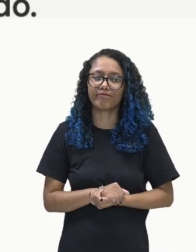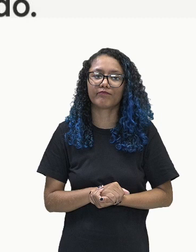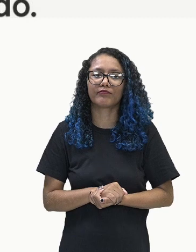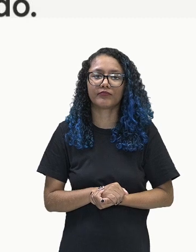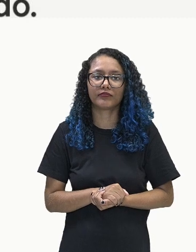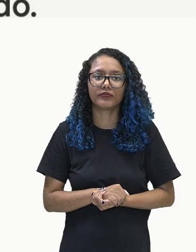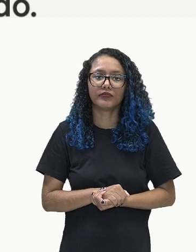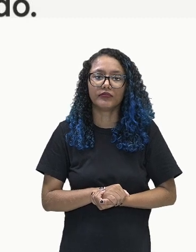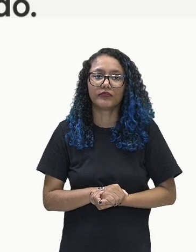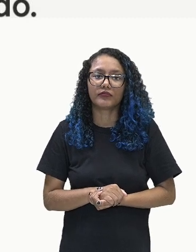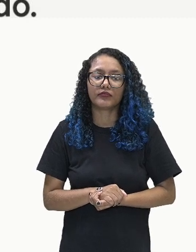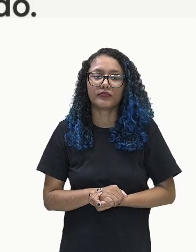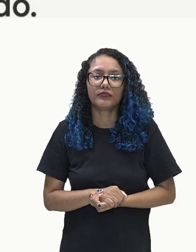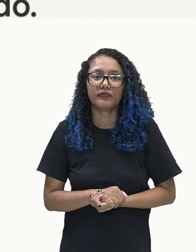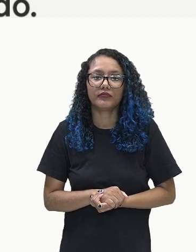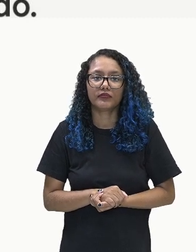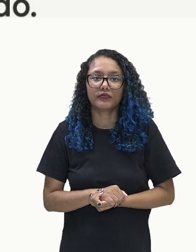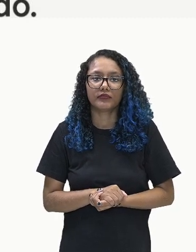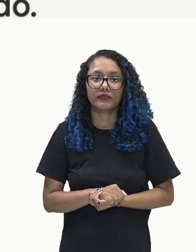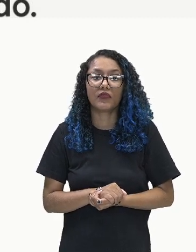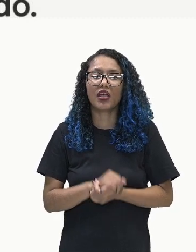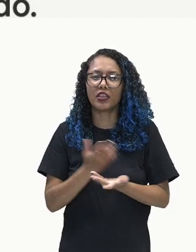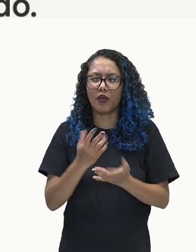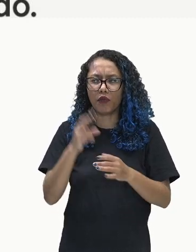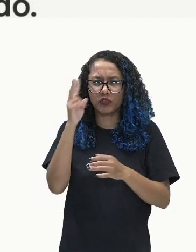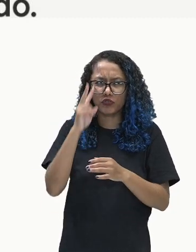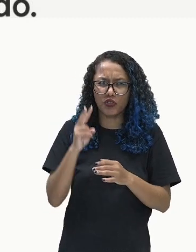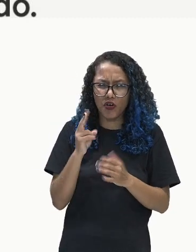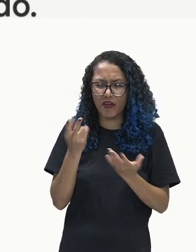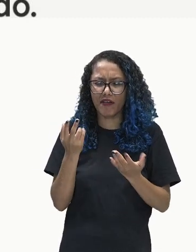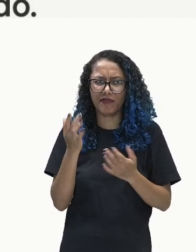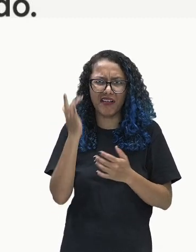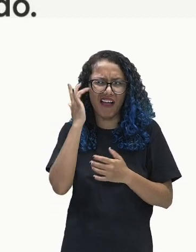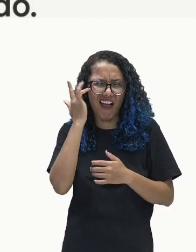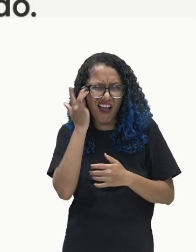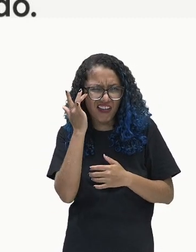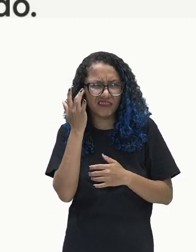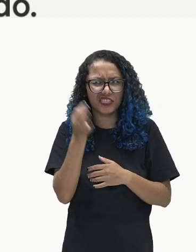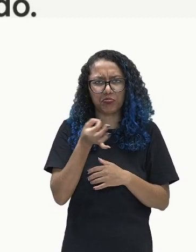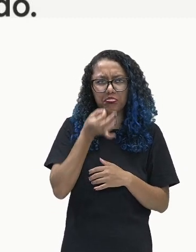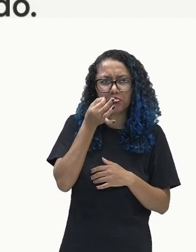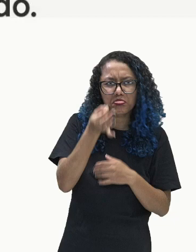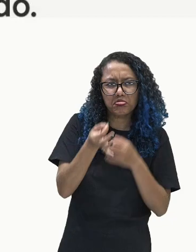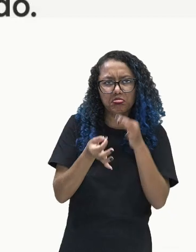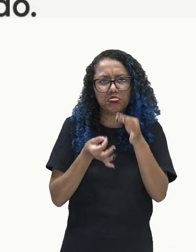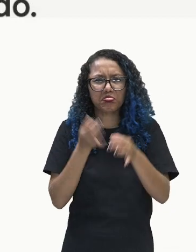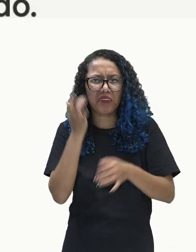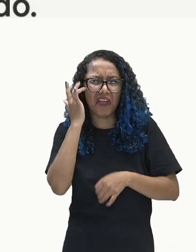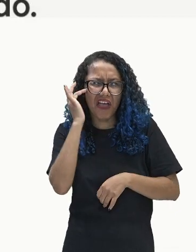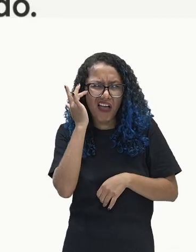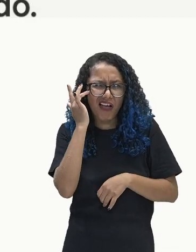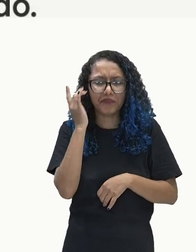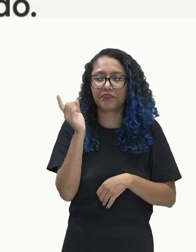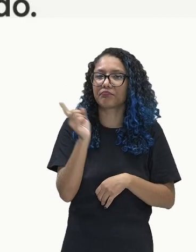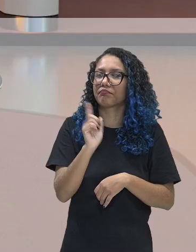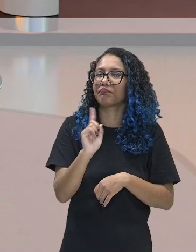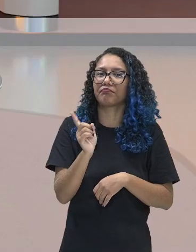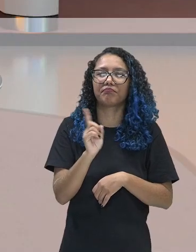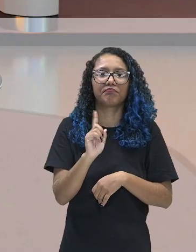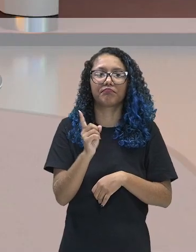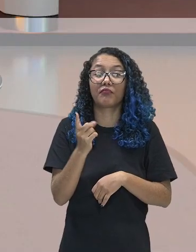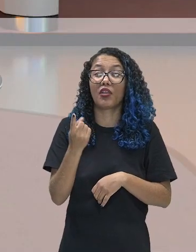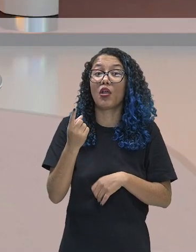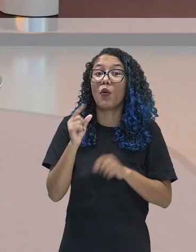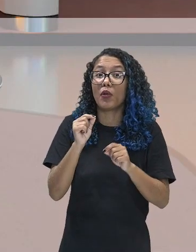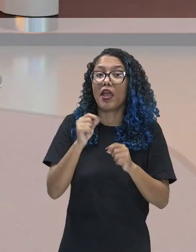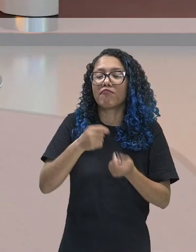história ela não tem espaço para o achismo. Ou seja, a gente não acha na história, a gente